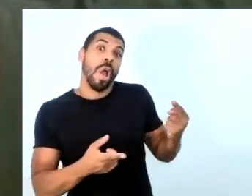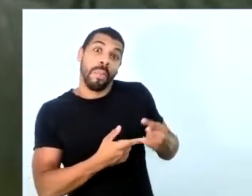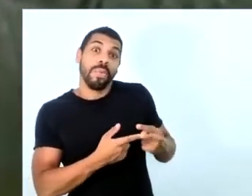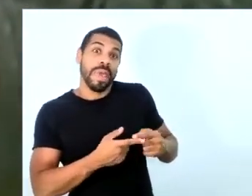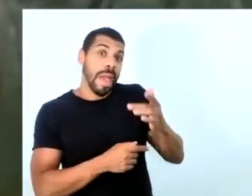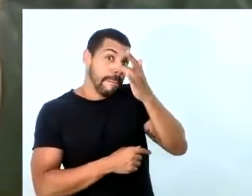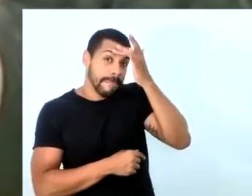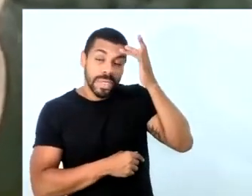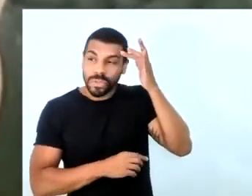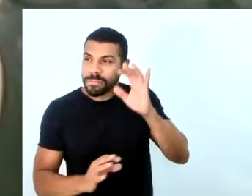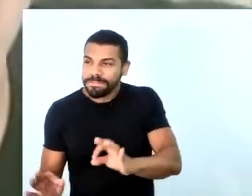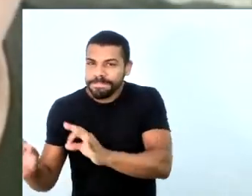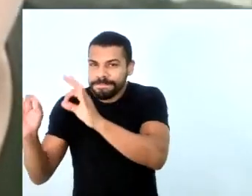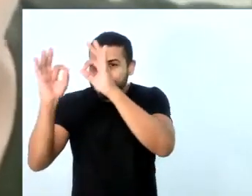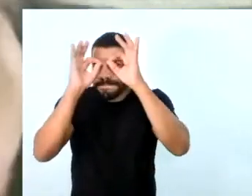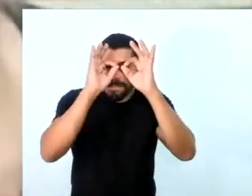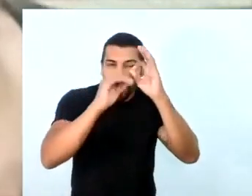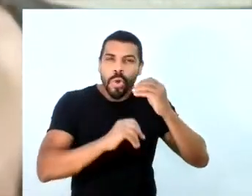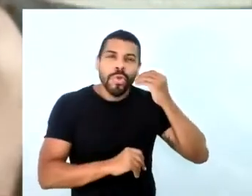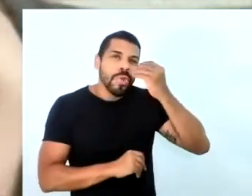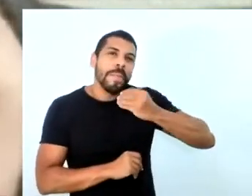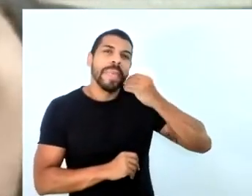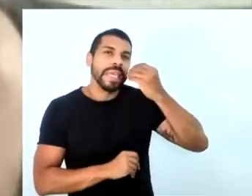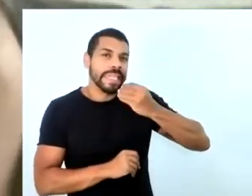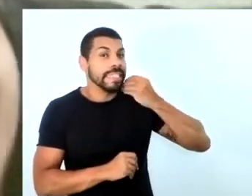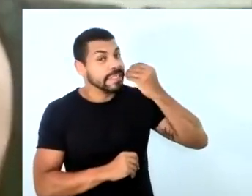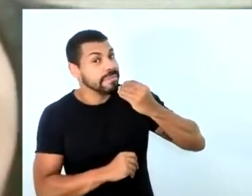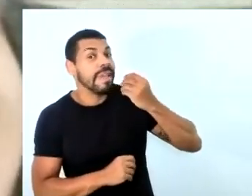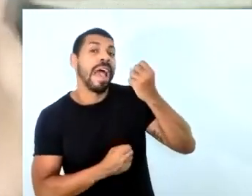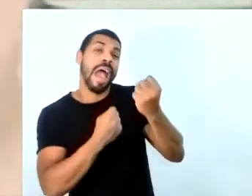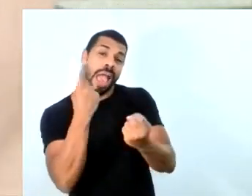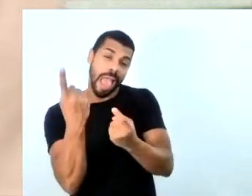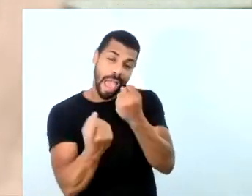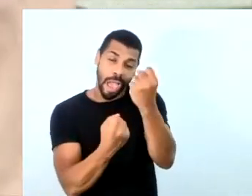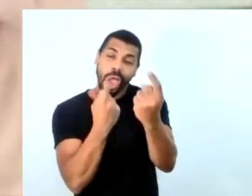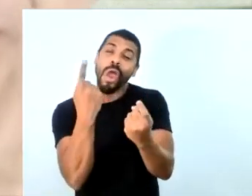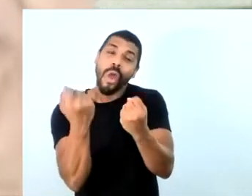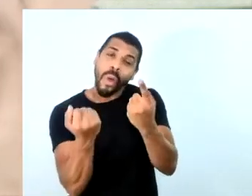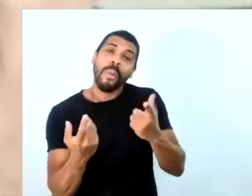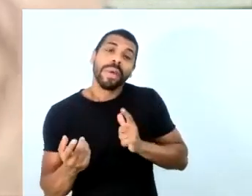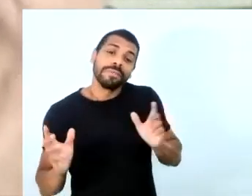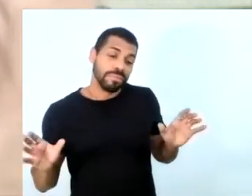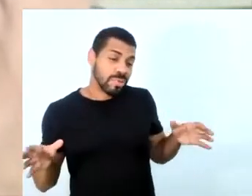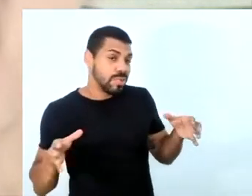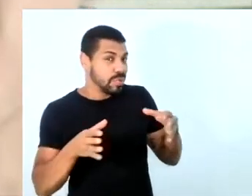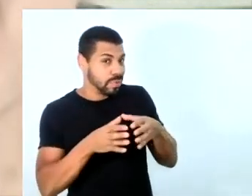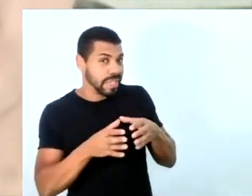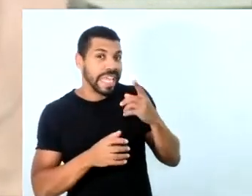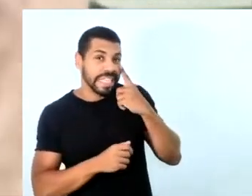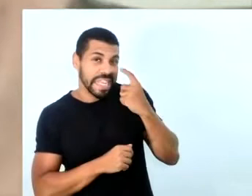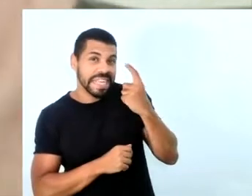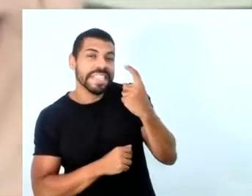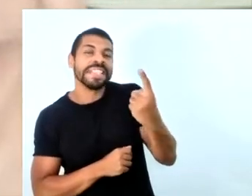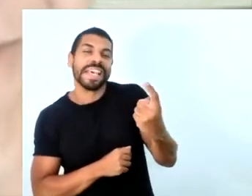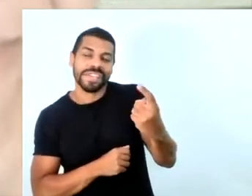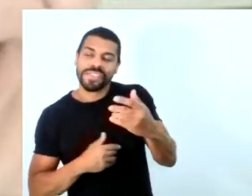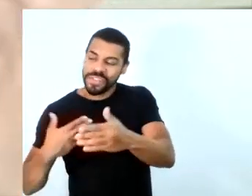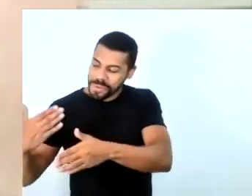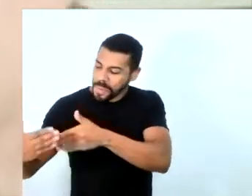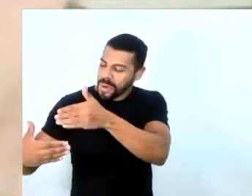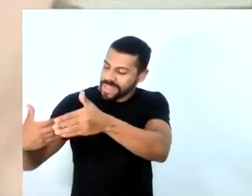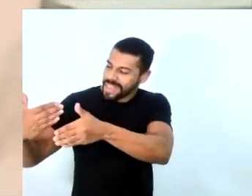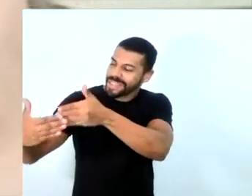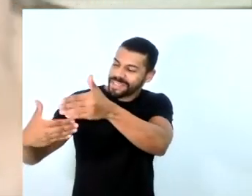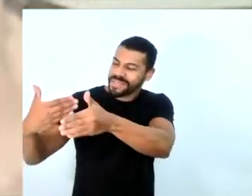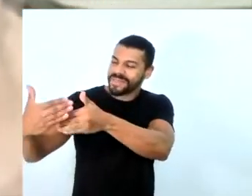quem vai ver lá para fora não tem essa experiência. Mas é curioso, que eu acho também que um processo colaborativo é interessante, esse processo,